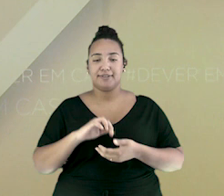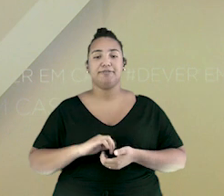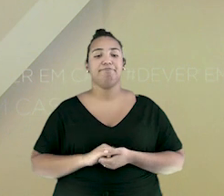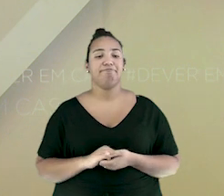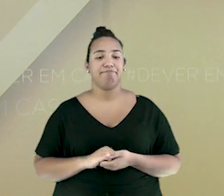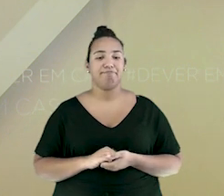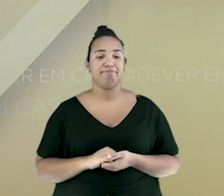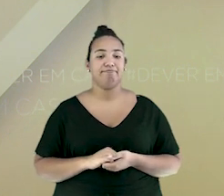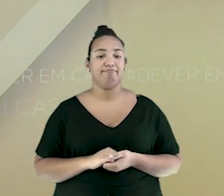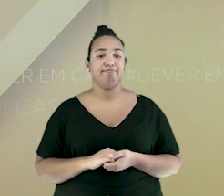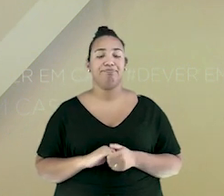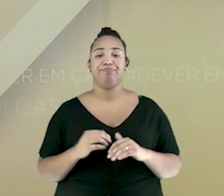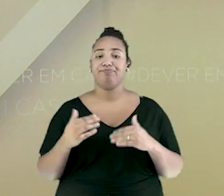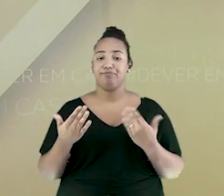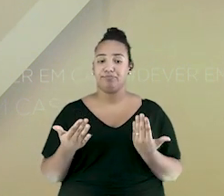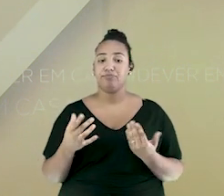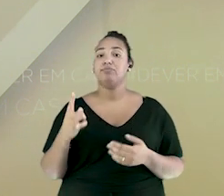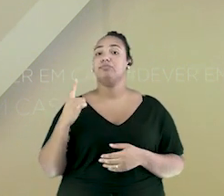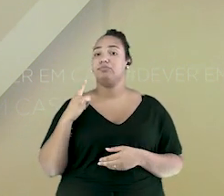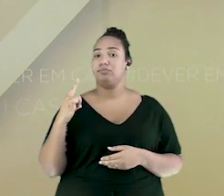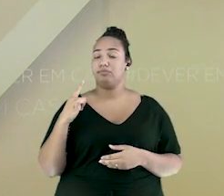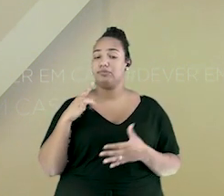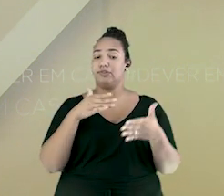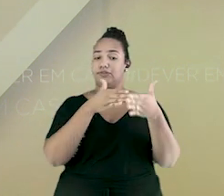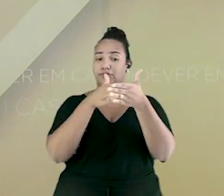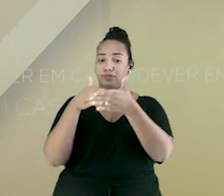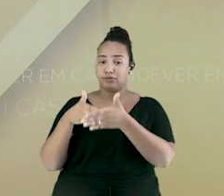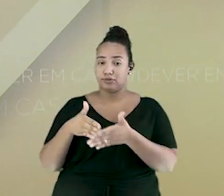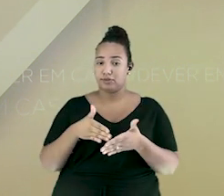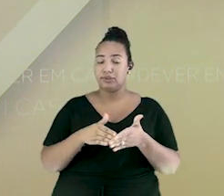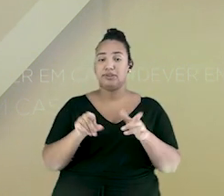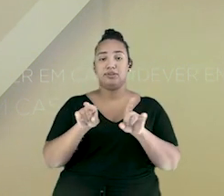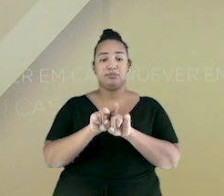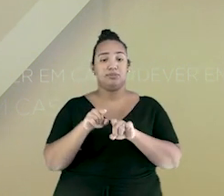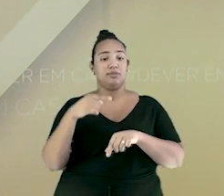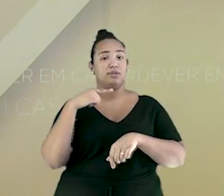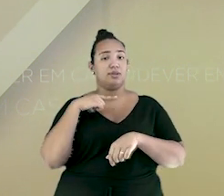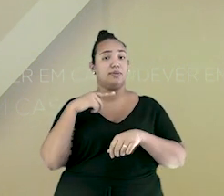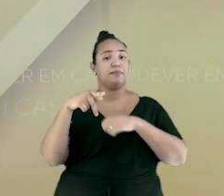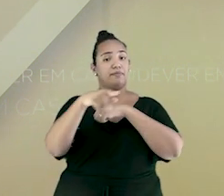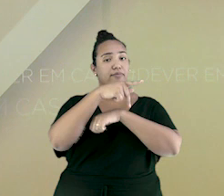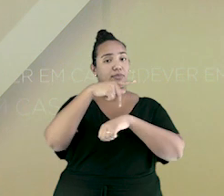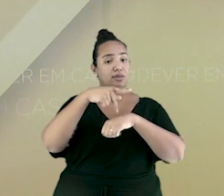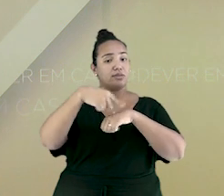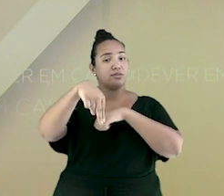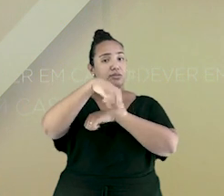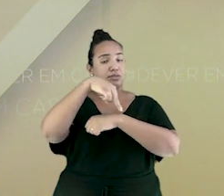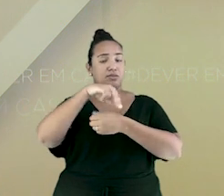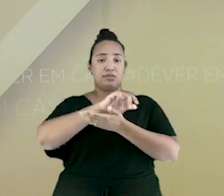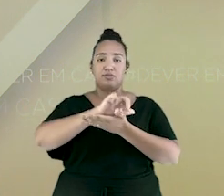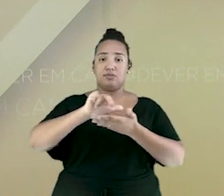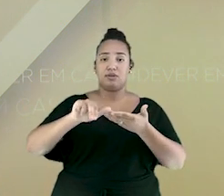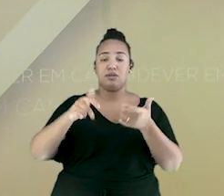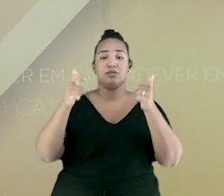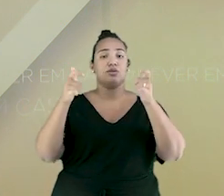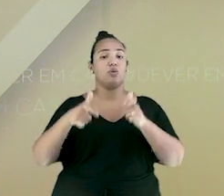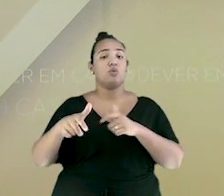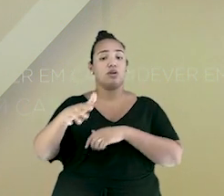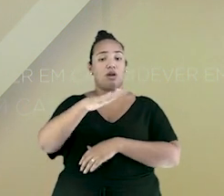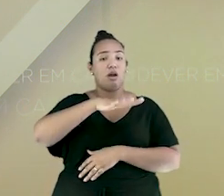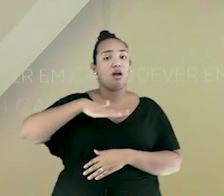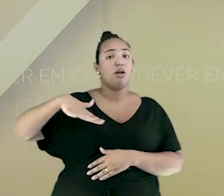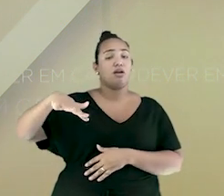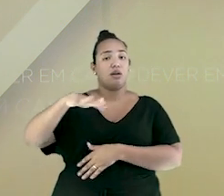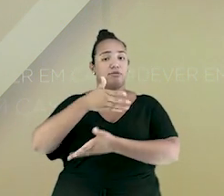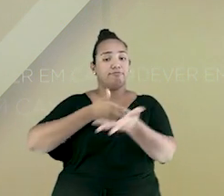como essa, outras fronteiras também são mais dinâmicas. Isso quer dizer que são áreas de socialização